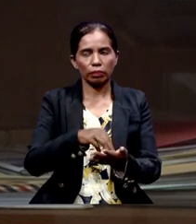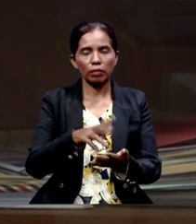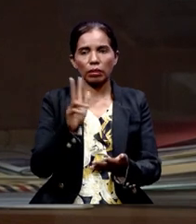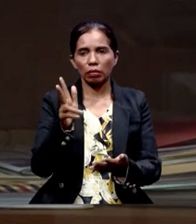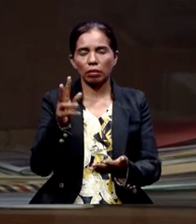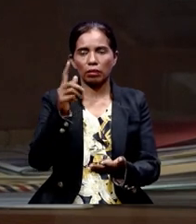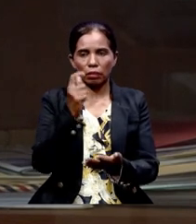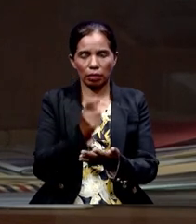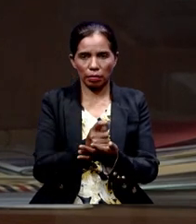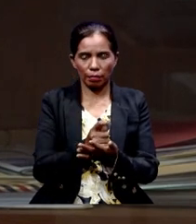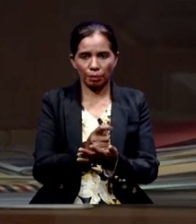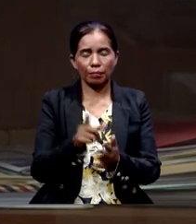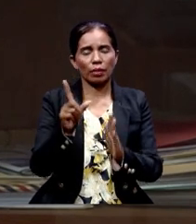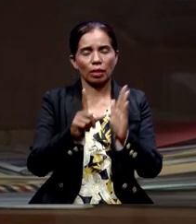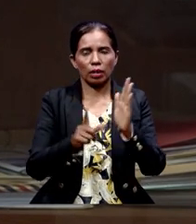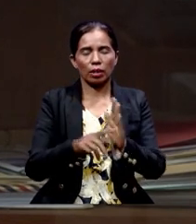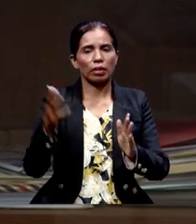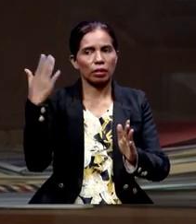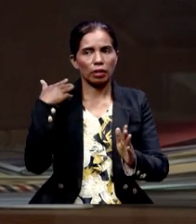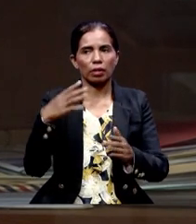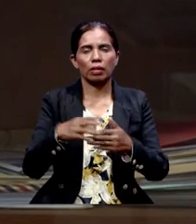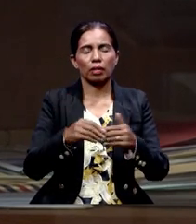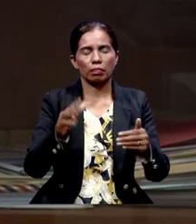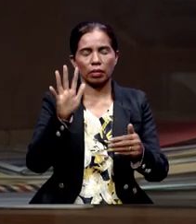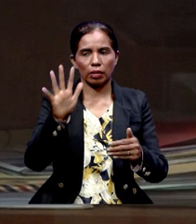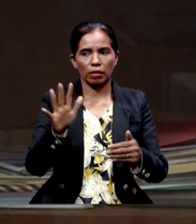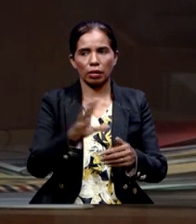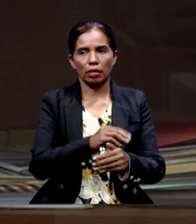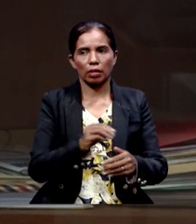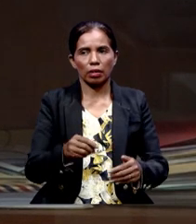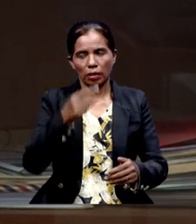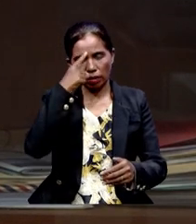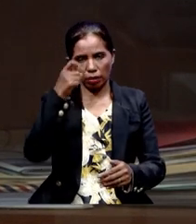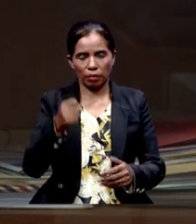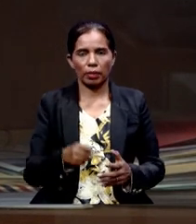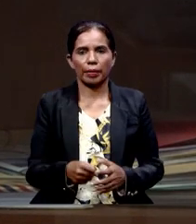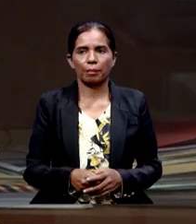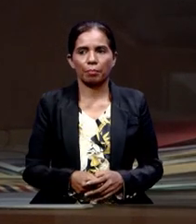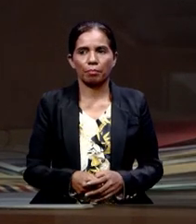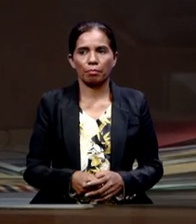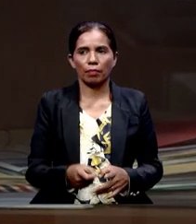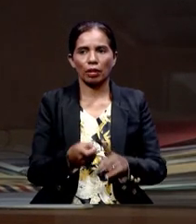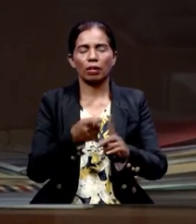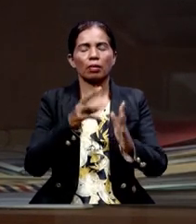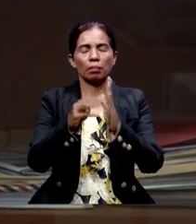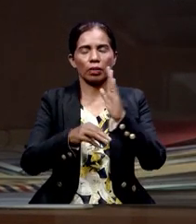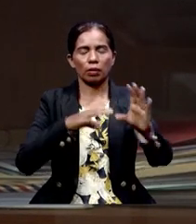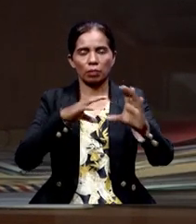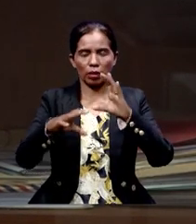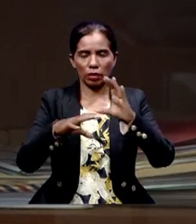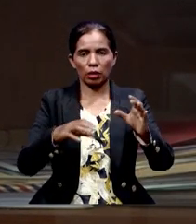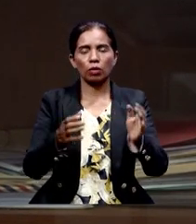nulu. En cuanto ia lei antigu nini hante teri un lima, mabe dene es emarento. Tamane, liwis mi me de komunikasaun, dene husu